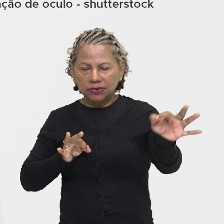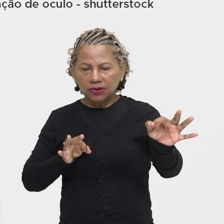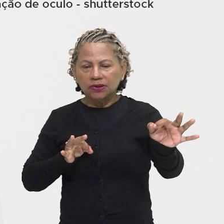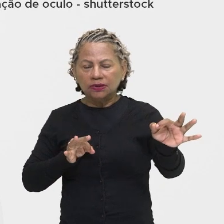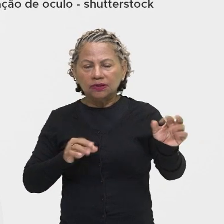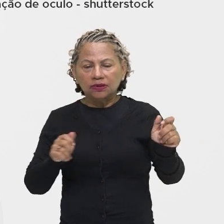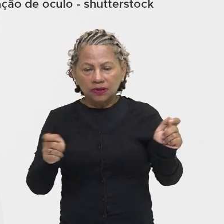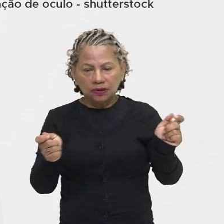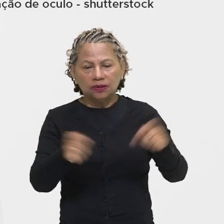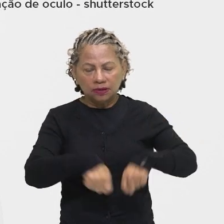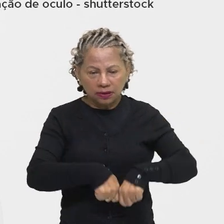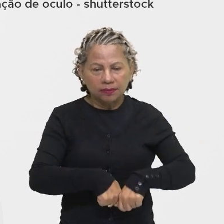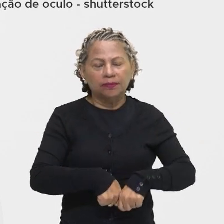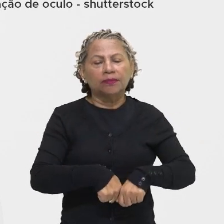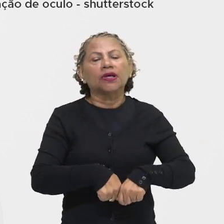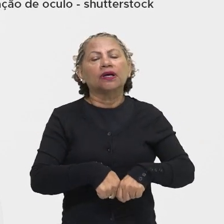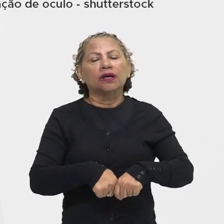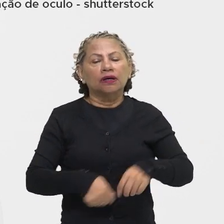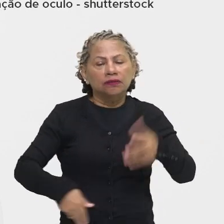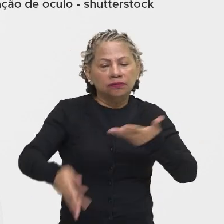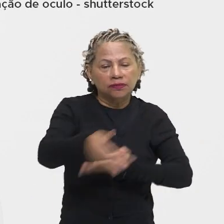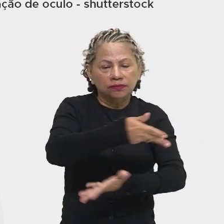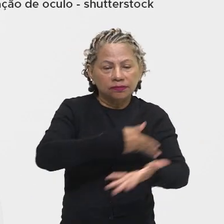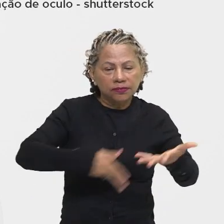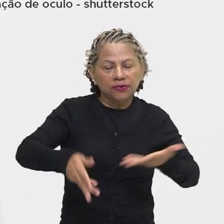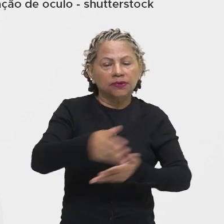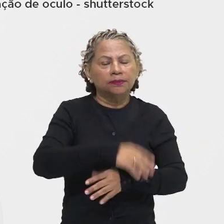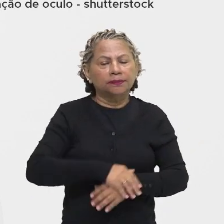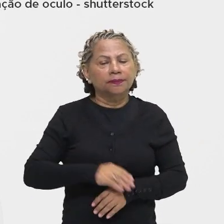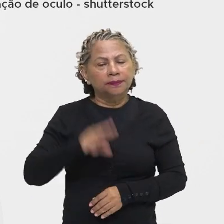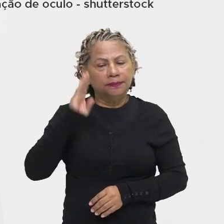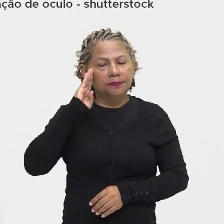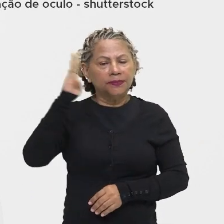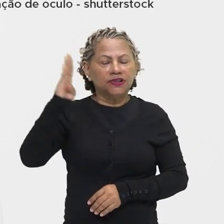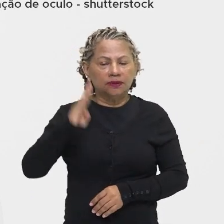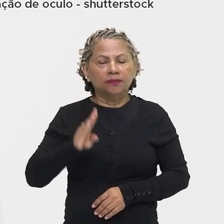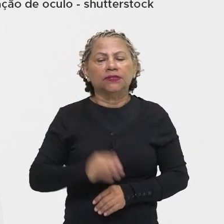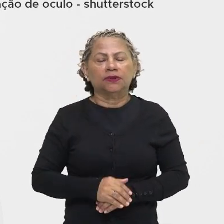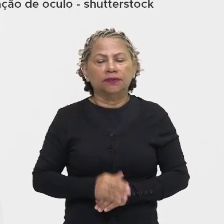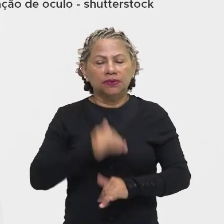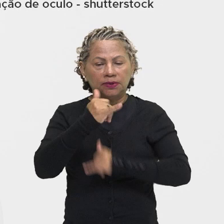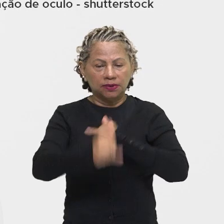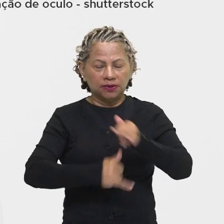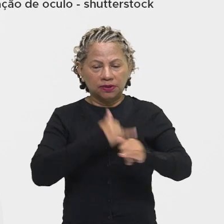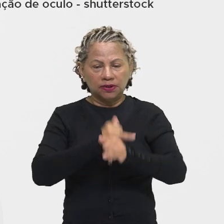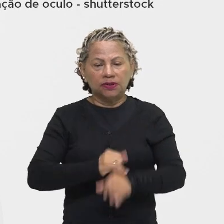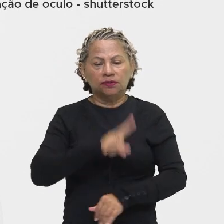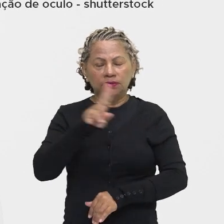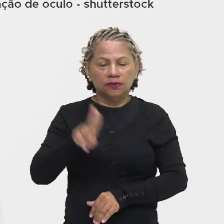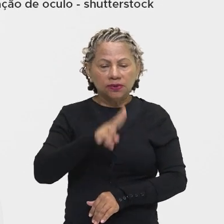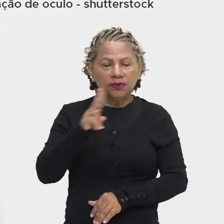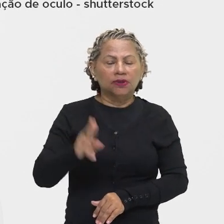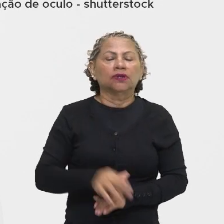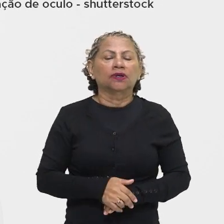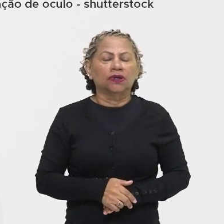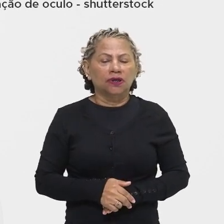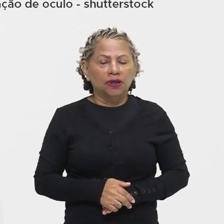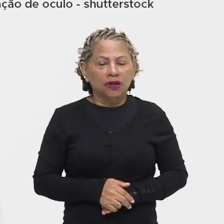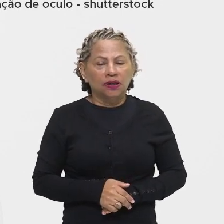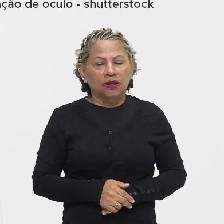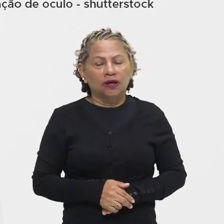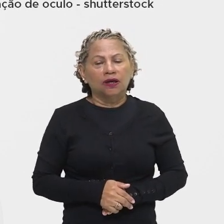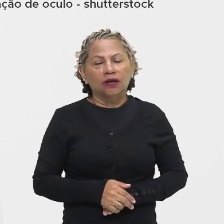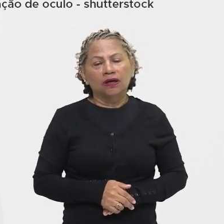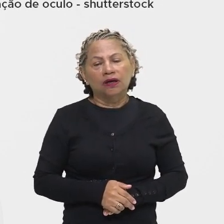a essa causa. A internet, principalmente por meio das redes sociais, proporciona